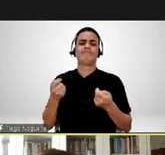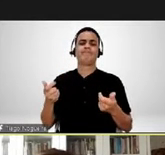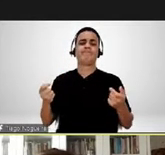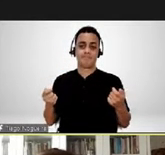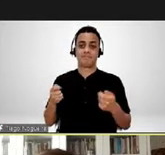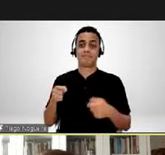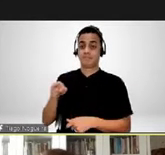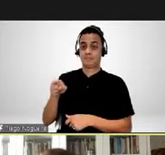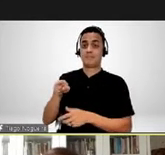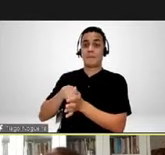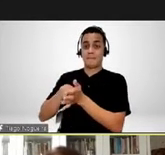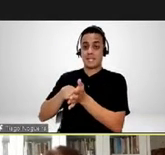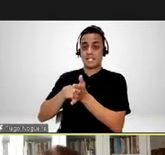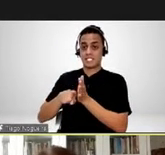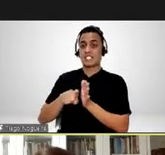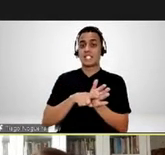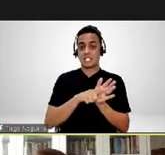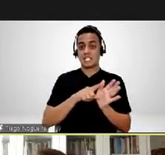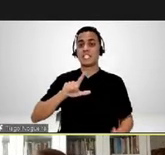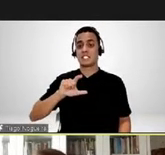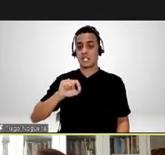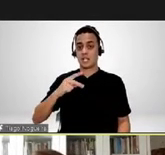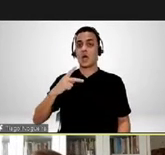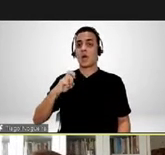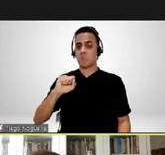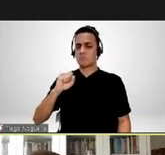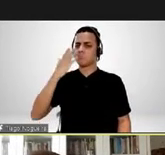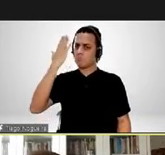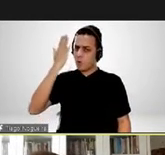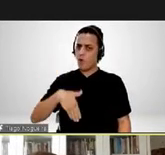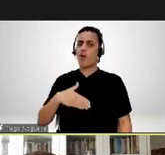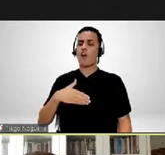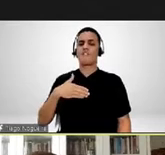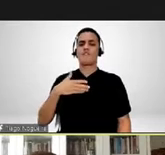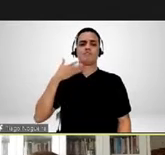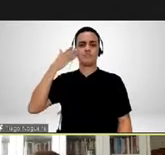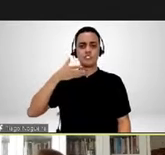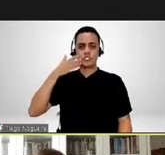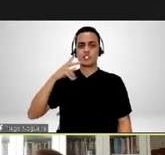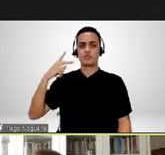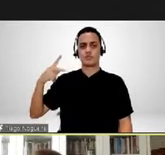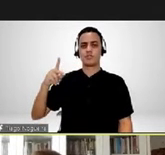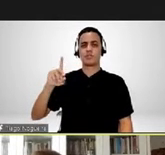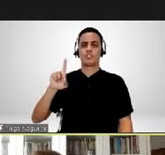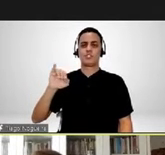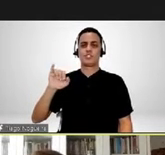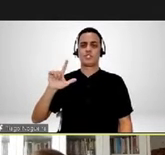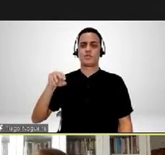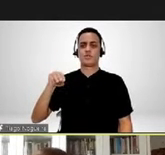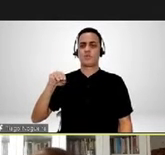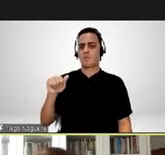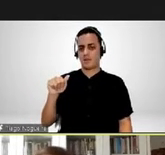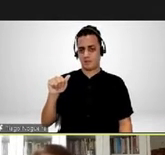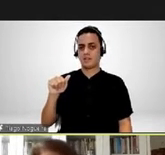pesquisa de Lopes reitera esse discurso que a Dilma faz, na existência